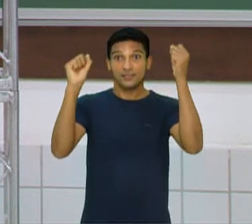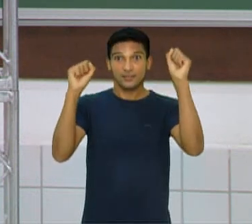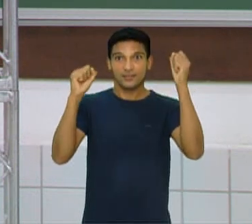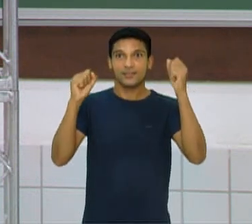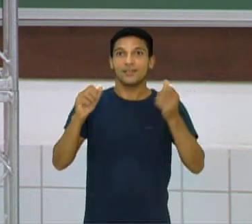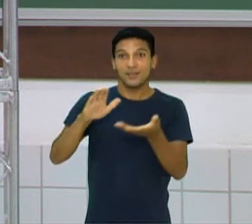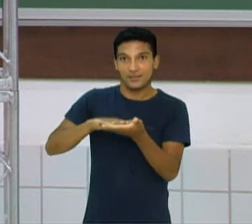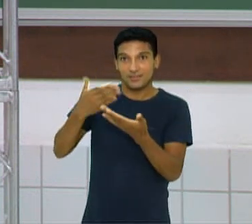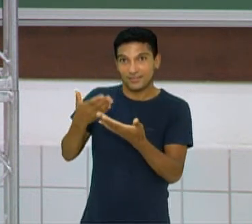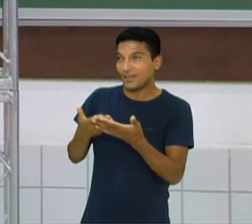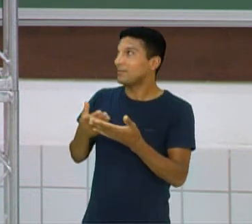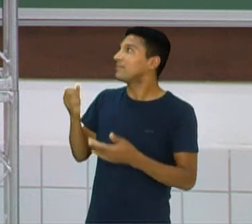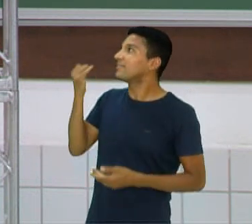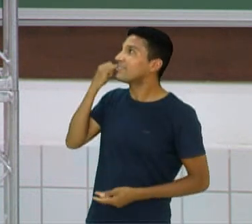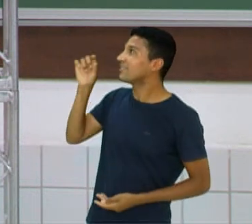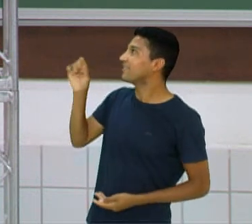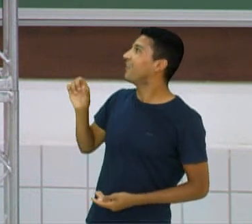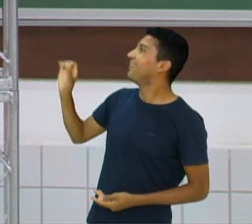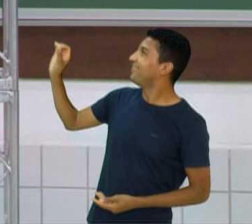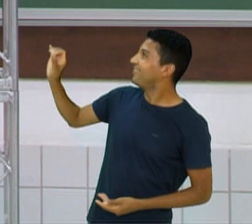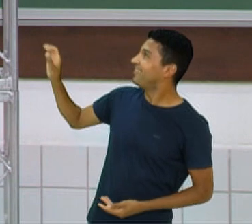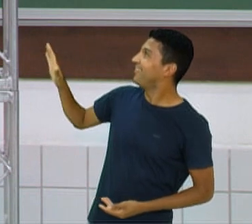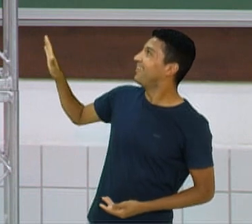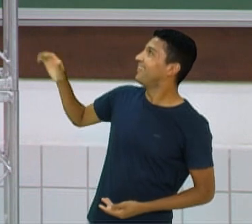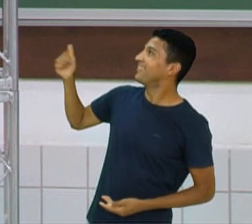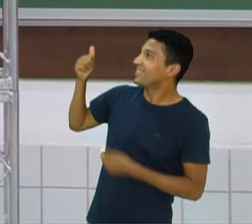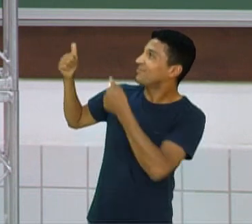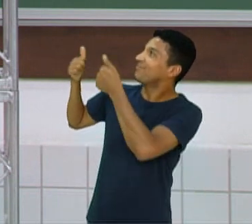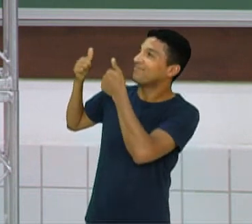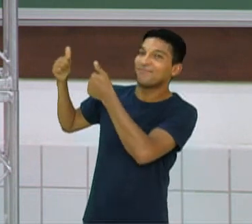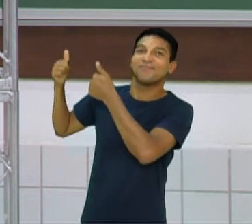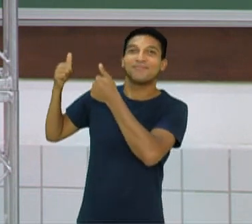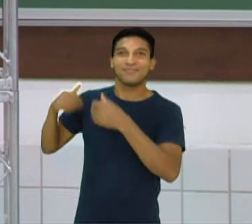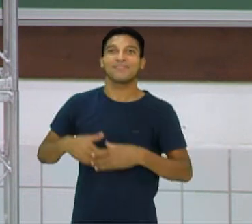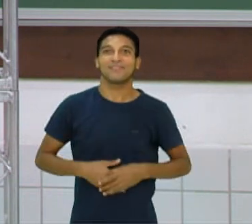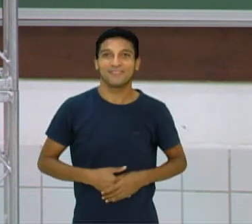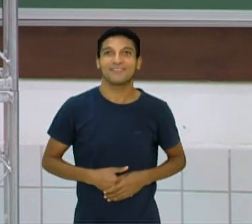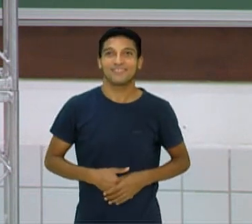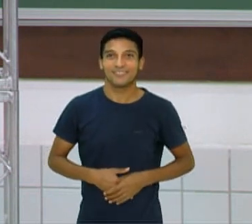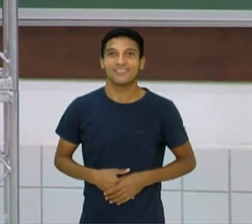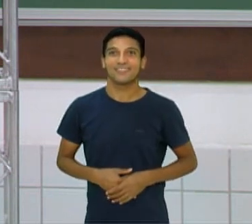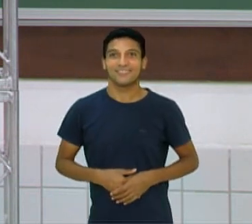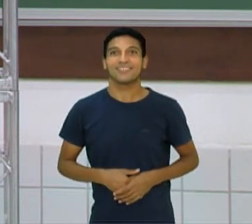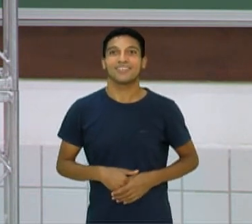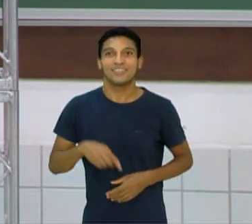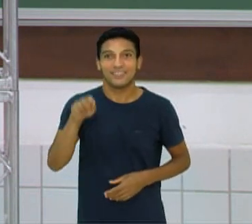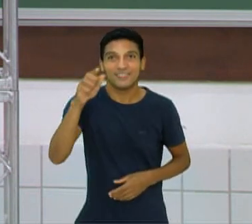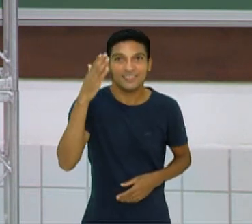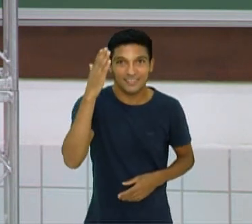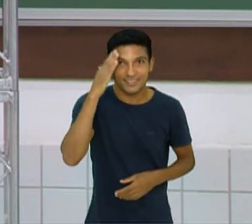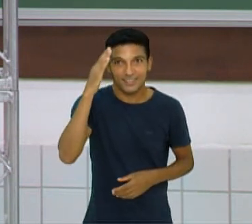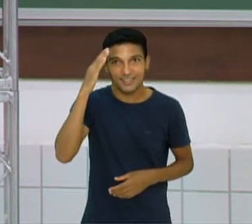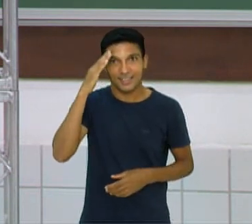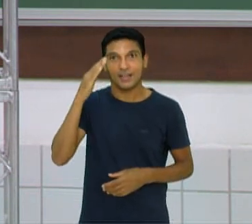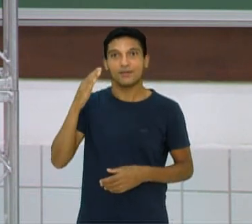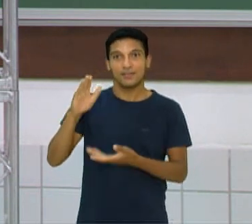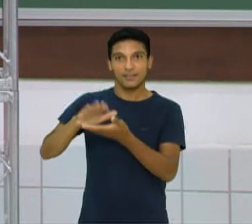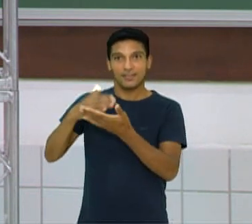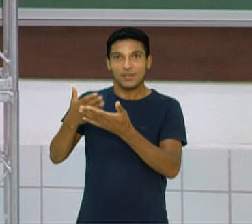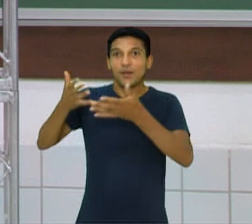Nosso intérprete, o Isaías, vamos dar um oi para ele. Tudo bem, Isaías? Vocês sabem, ele nos acompanha